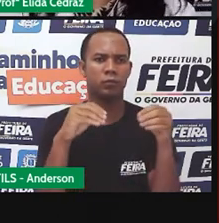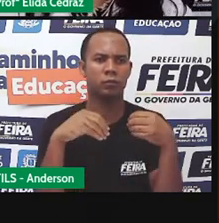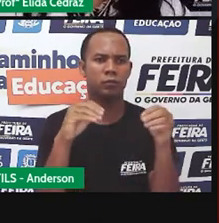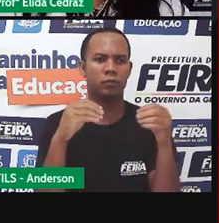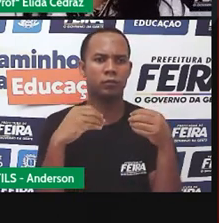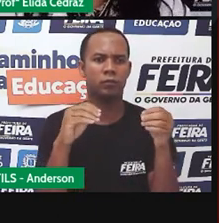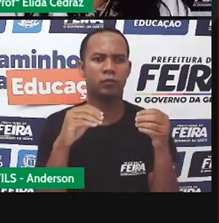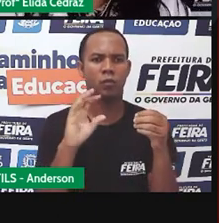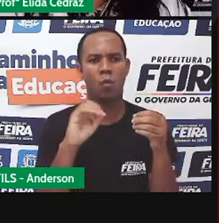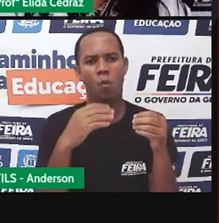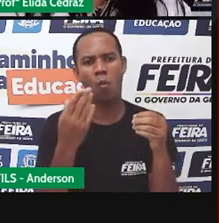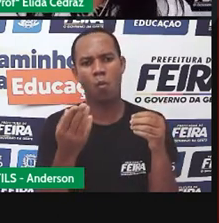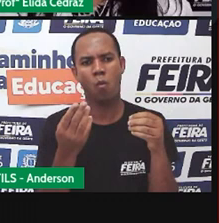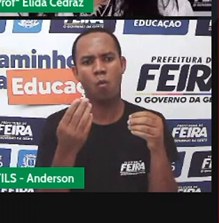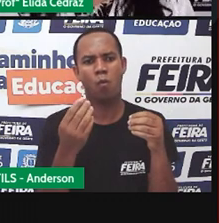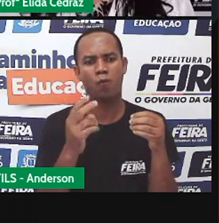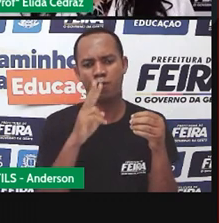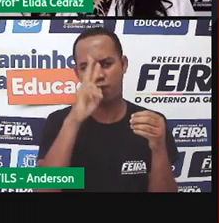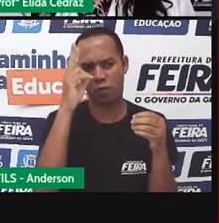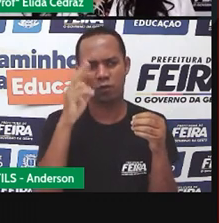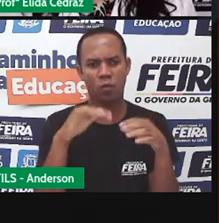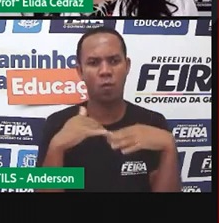Flexibilidade ou resistência?